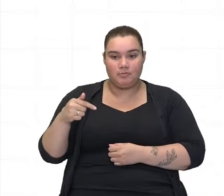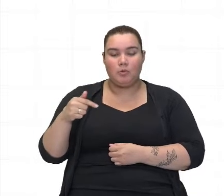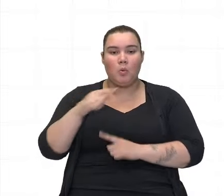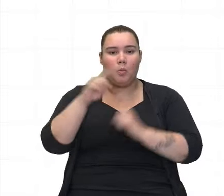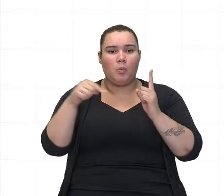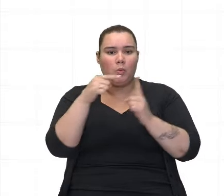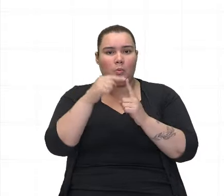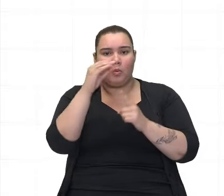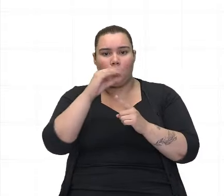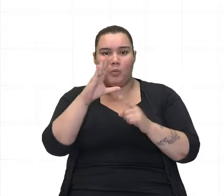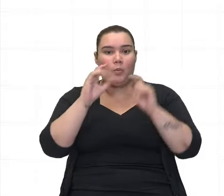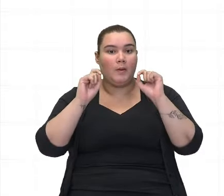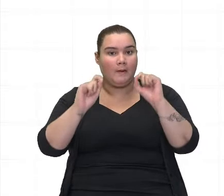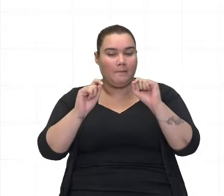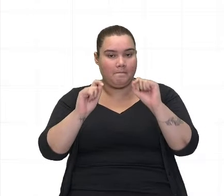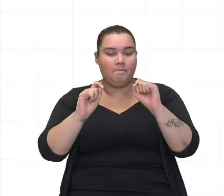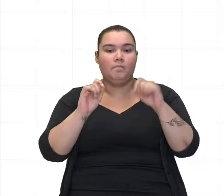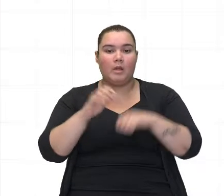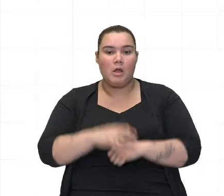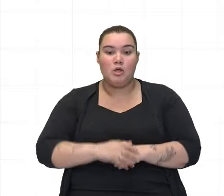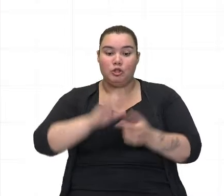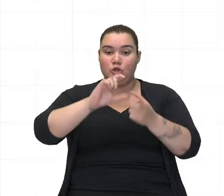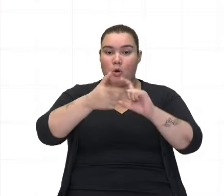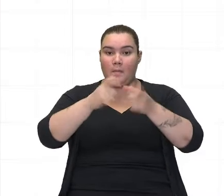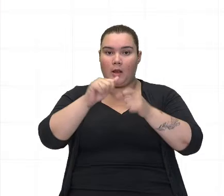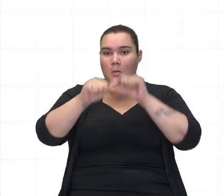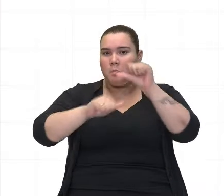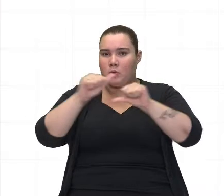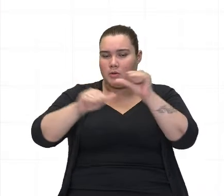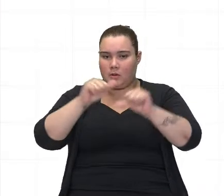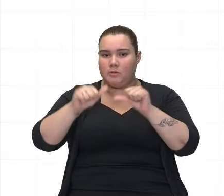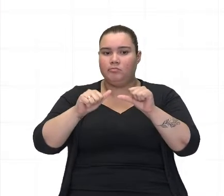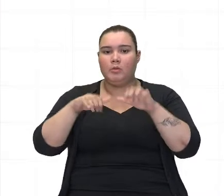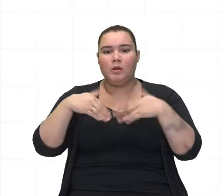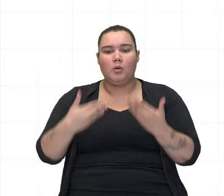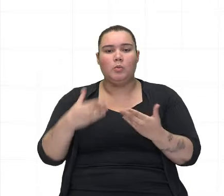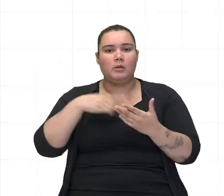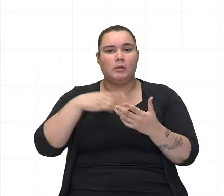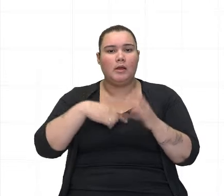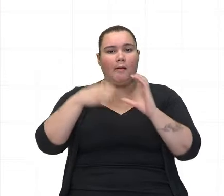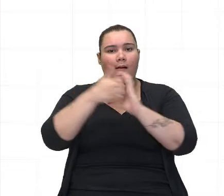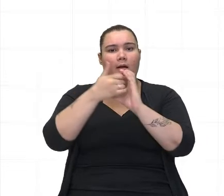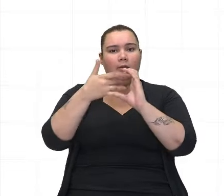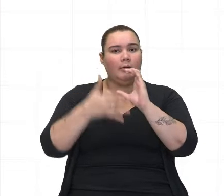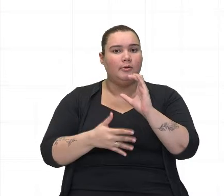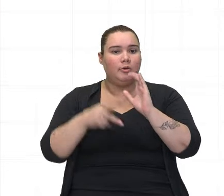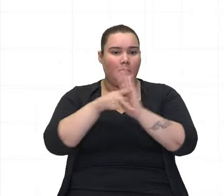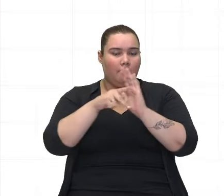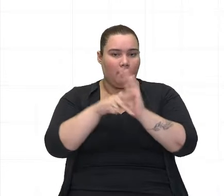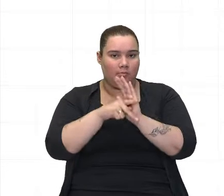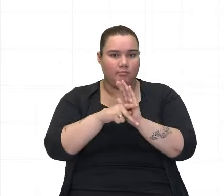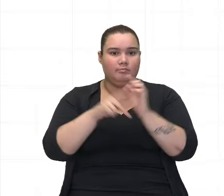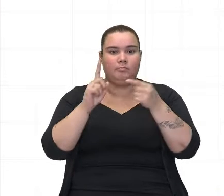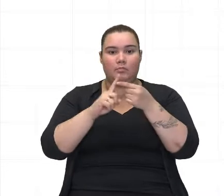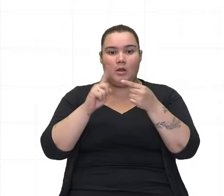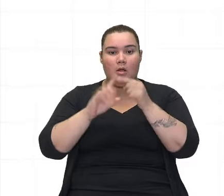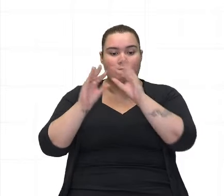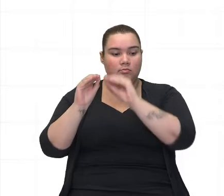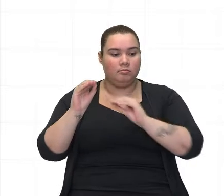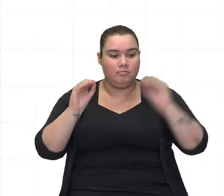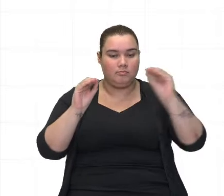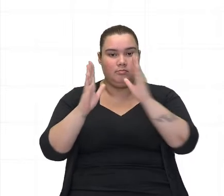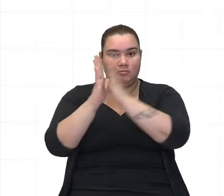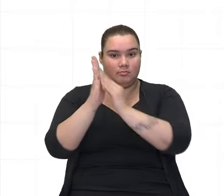objeto de conhecimento transformações geométricas. E aí nós temos as simetrias de translação, reflexão